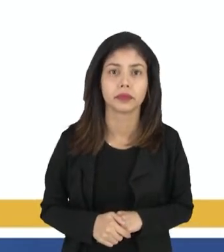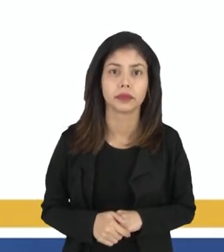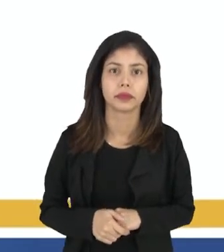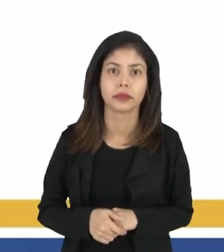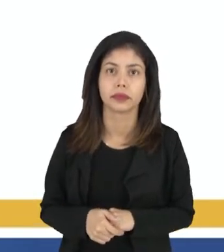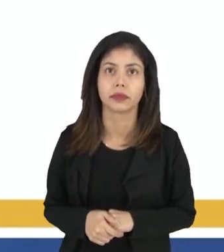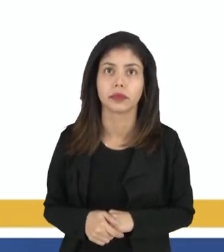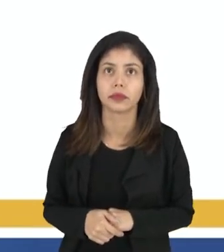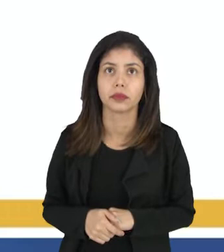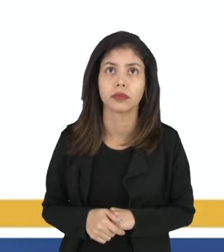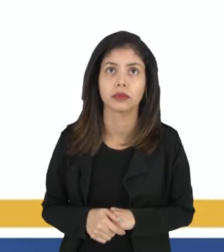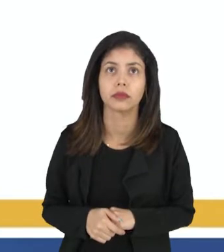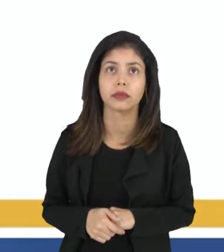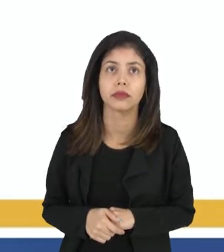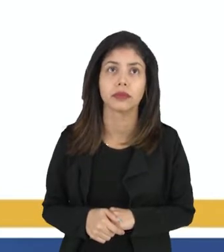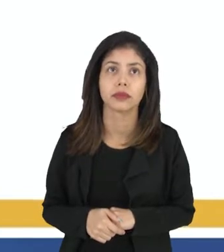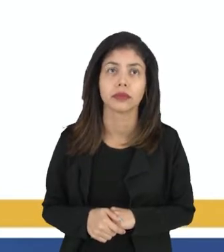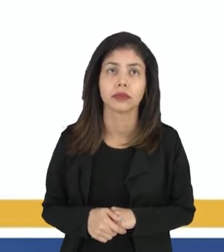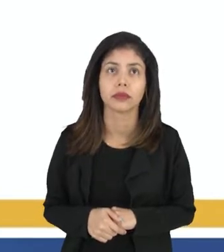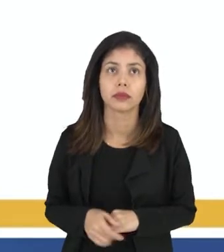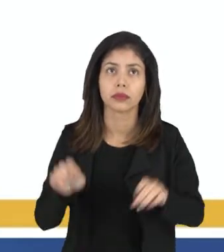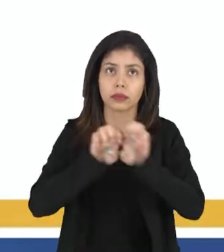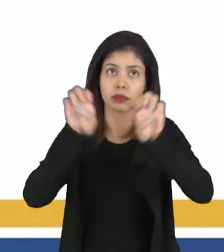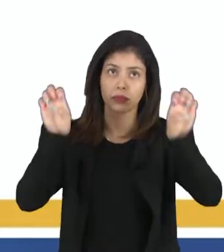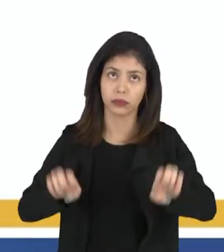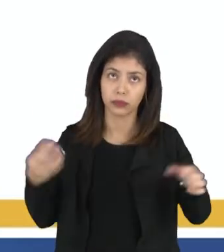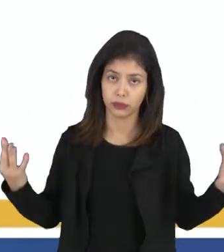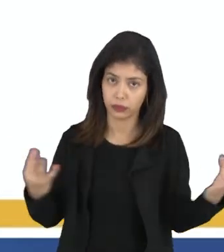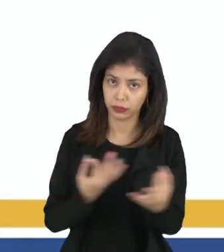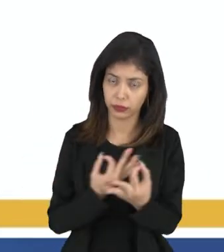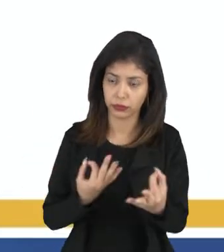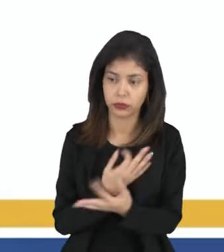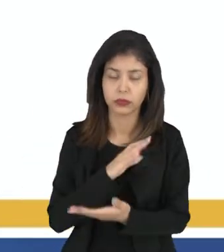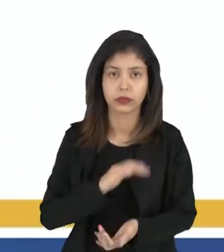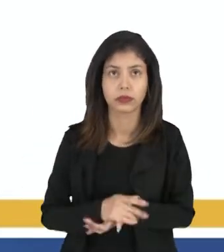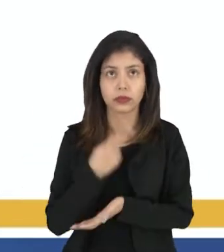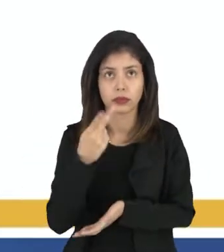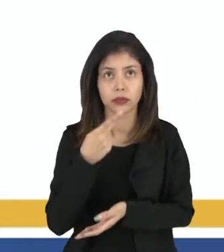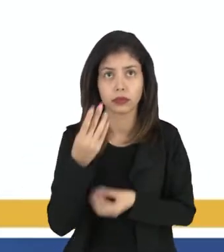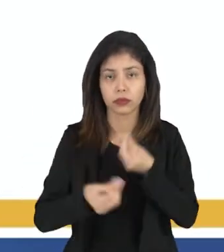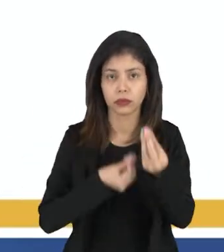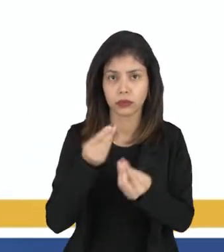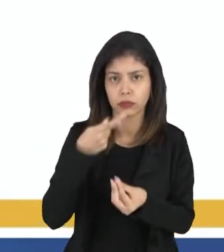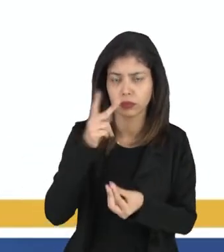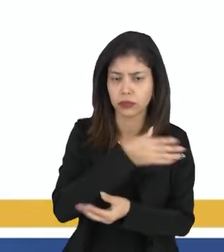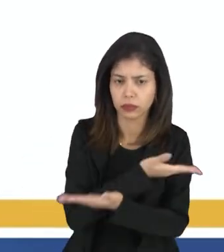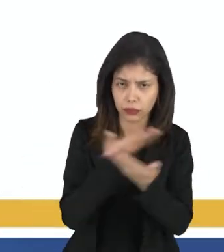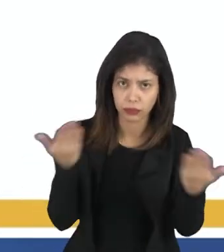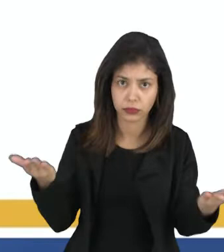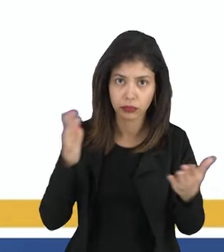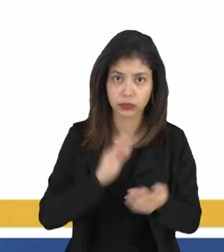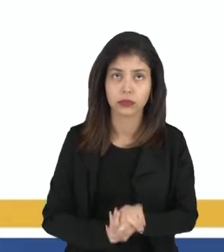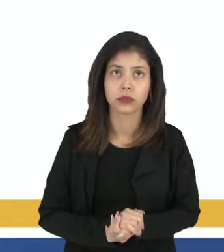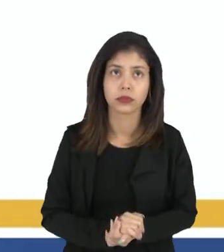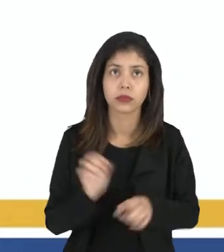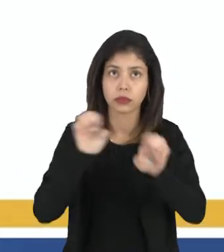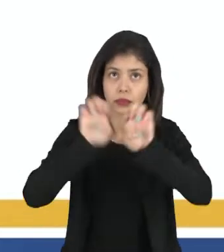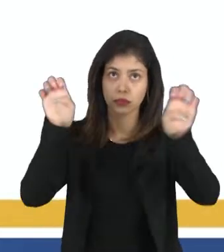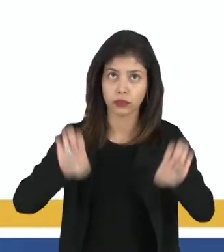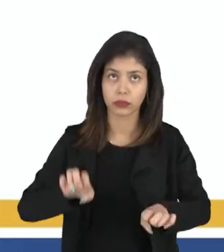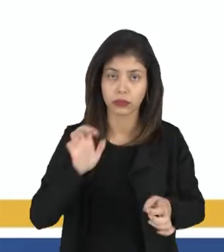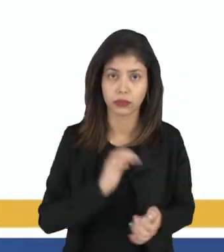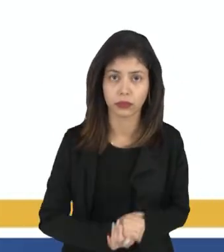Bom, e a estrutura do present perfect na forma afirmativa, como eu falei para vocês, hoje nós vamos ver a